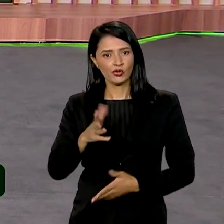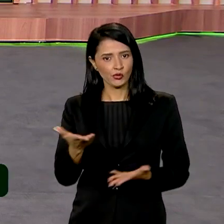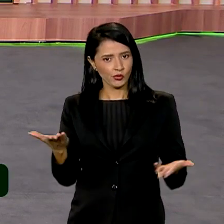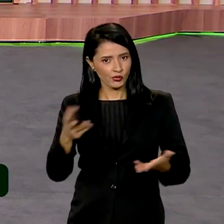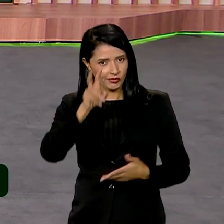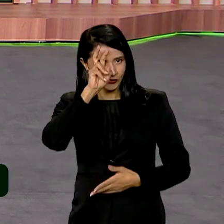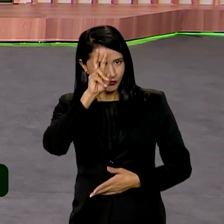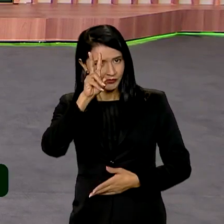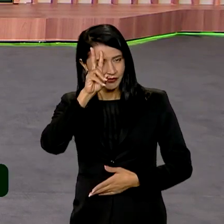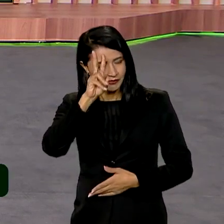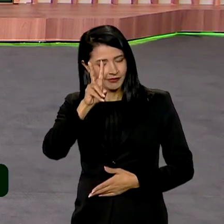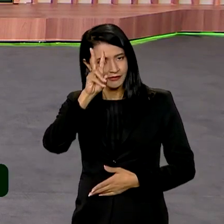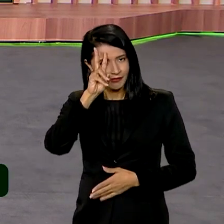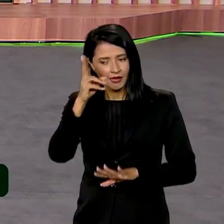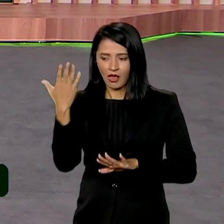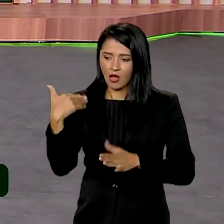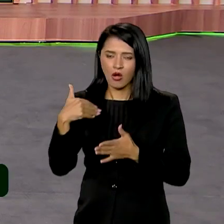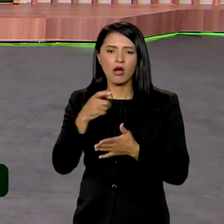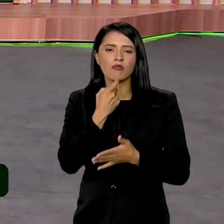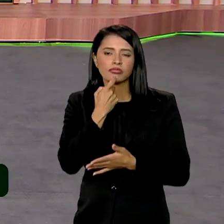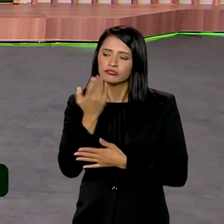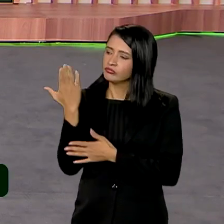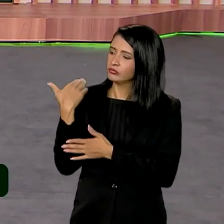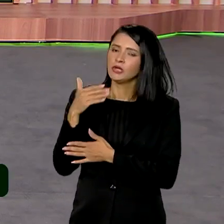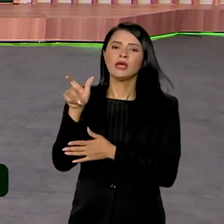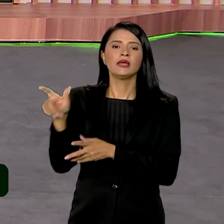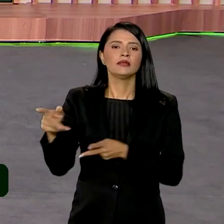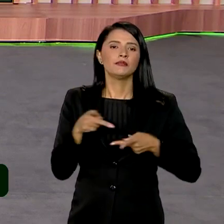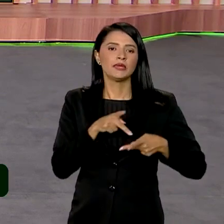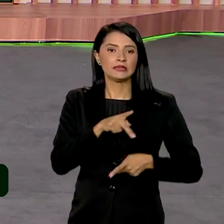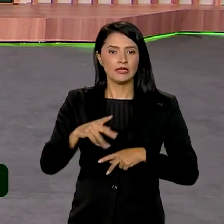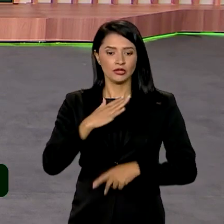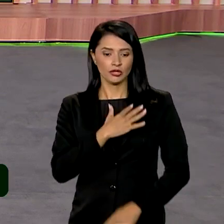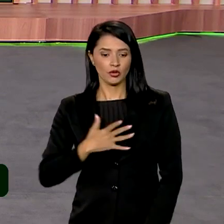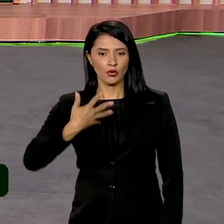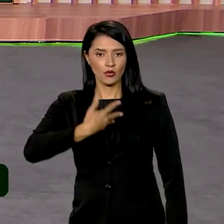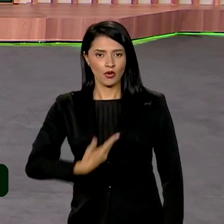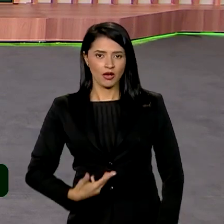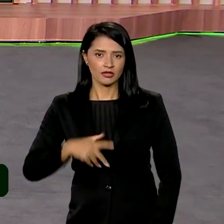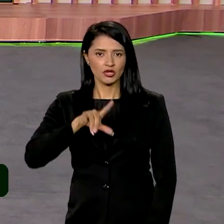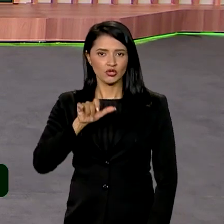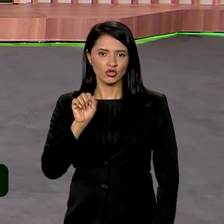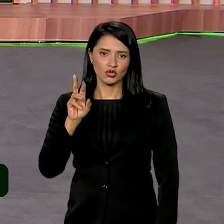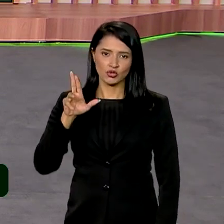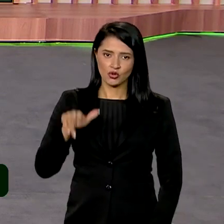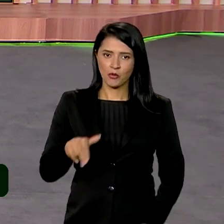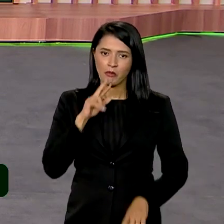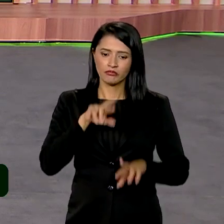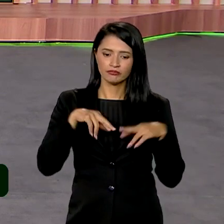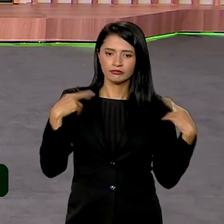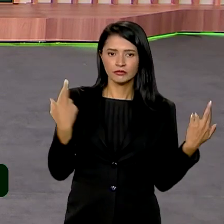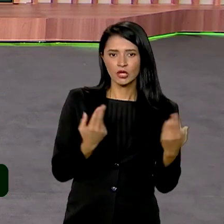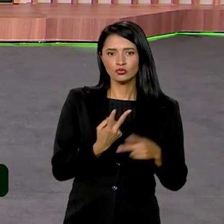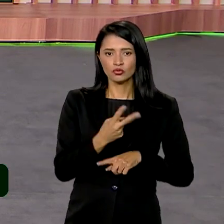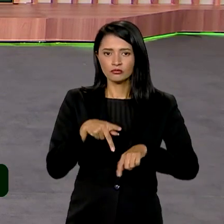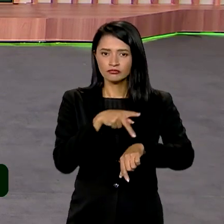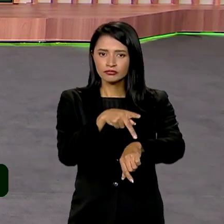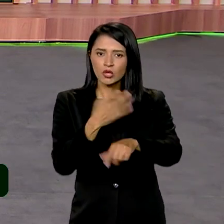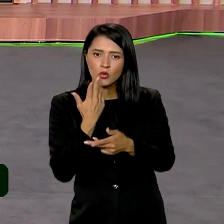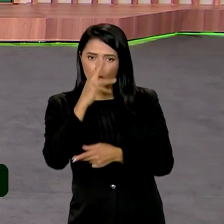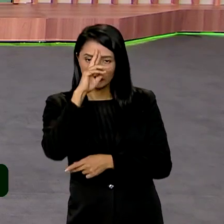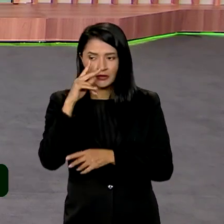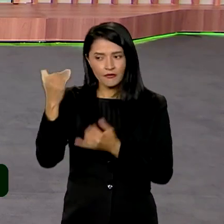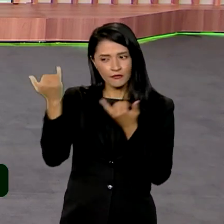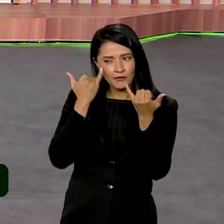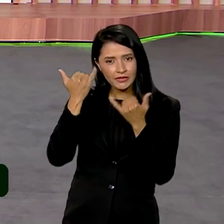cedo, Lula recebeu o presidente da Croácia, Zoran Milanovic, para uma reunião bilateral e um almoço. Mas quem tem as informações